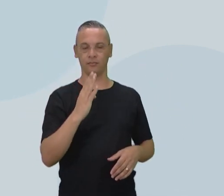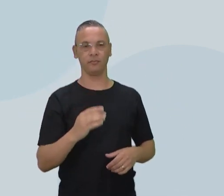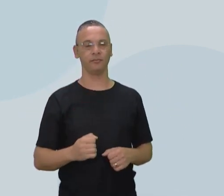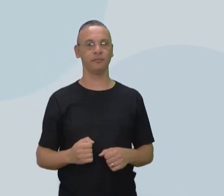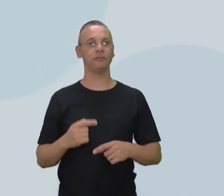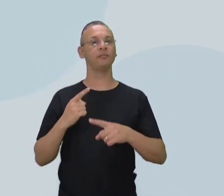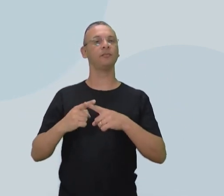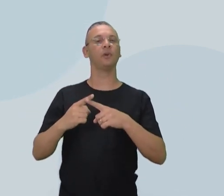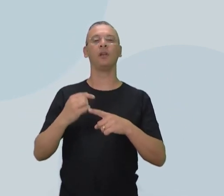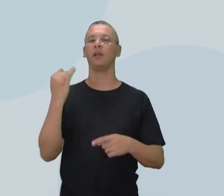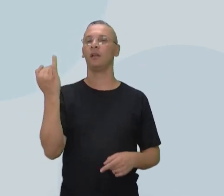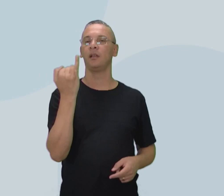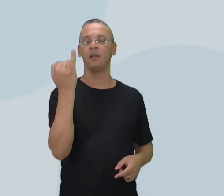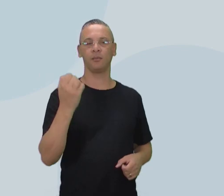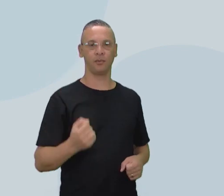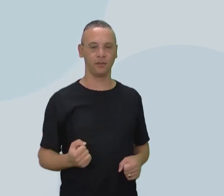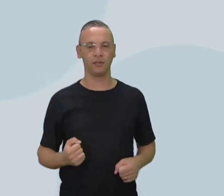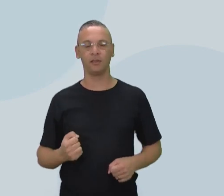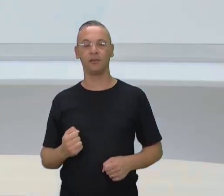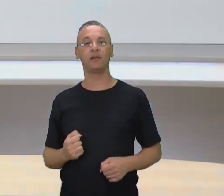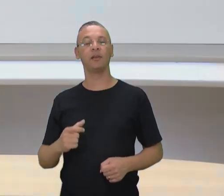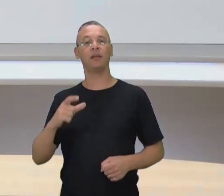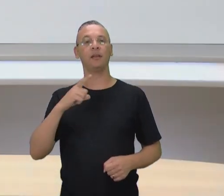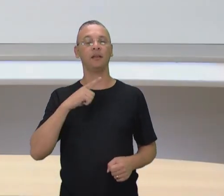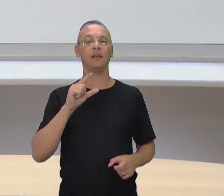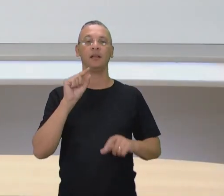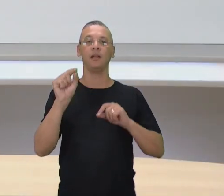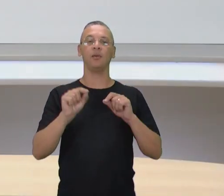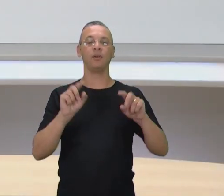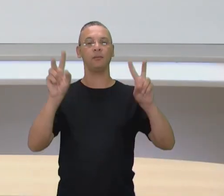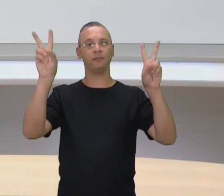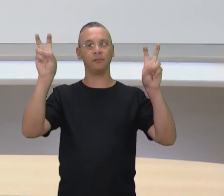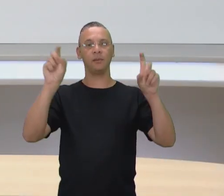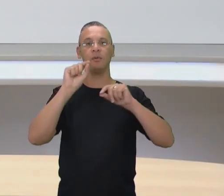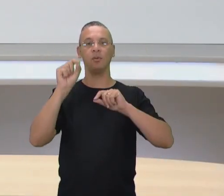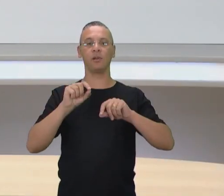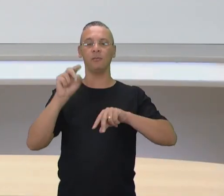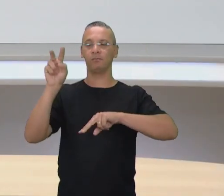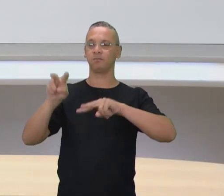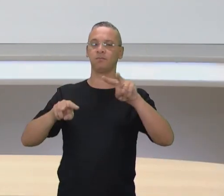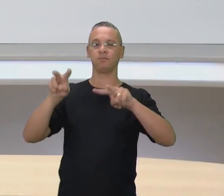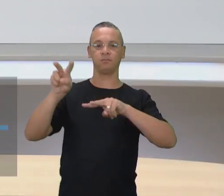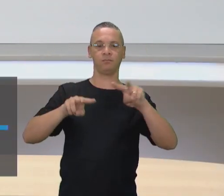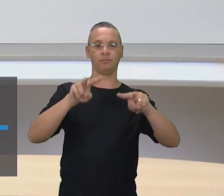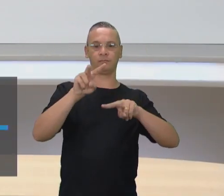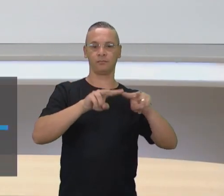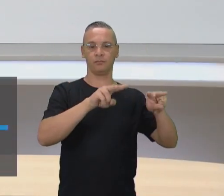sobre isso porque nesse aprofundamento existe um componente chamado Observatório de